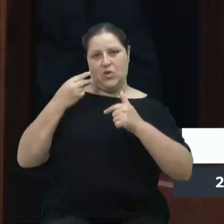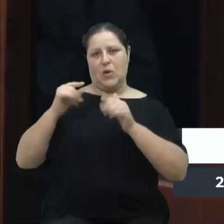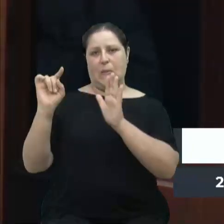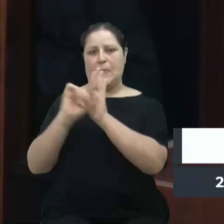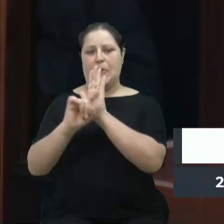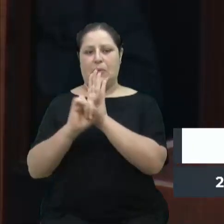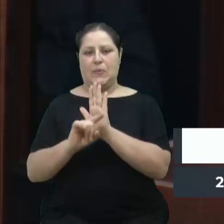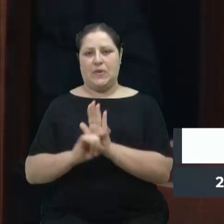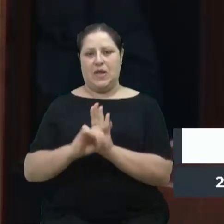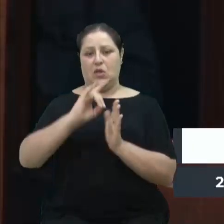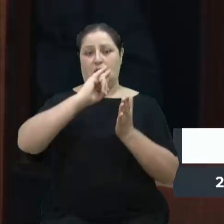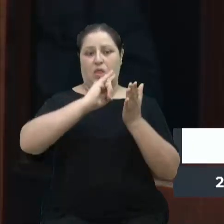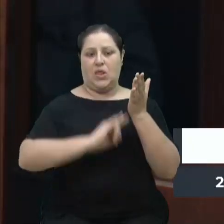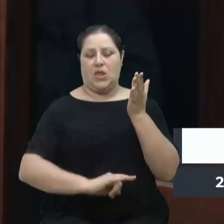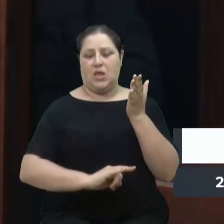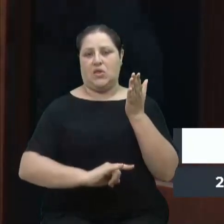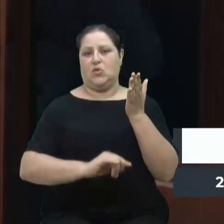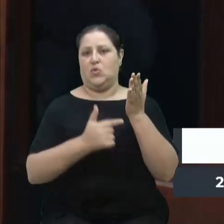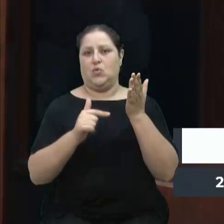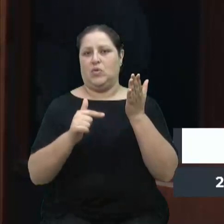uma peça que é frágil,